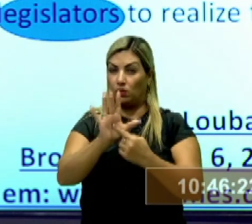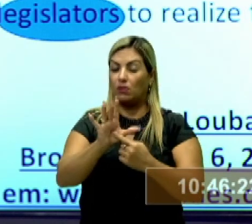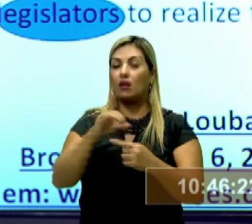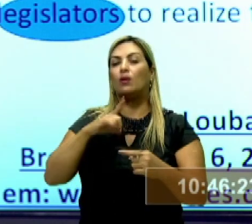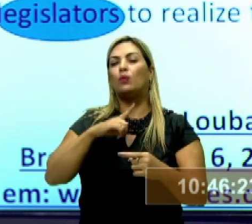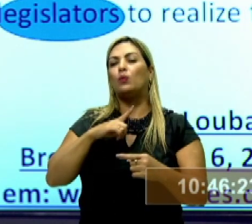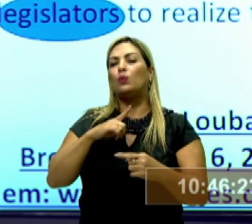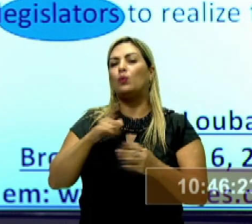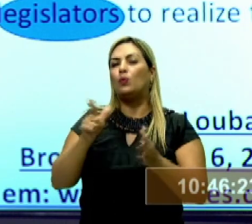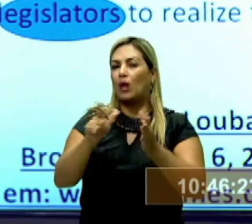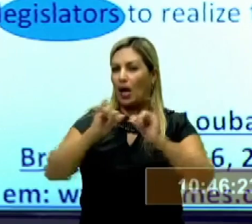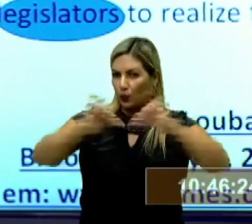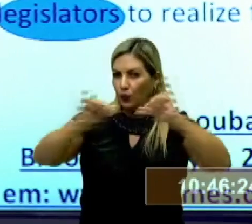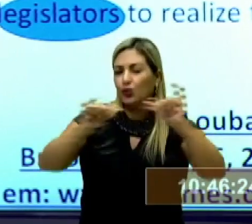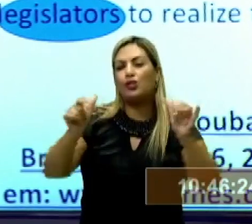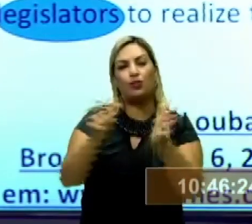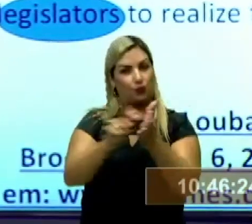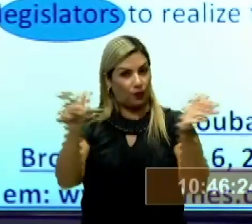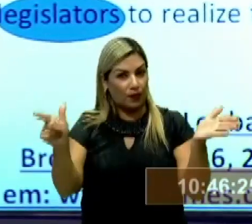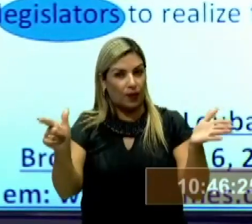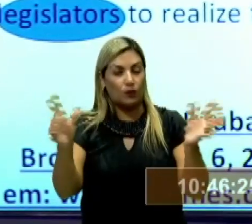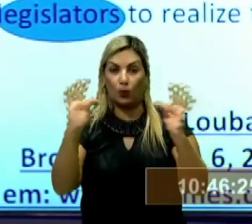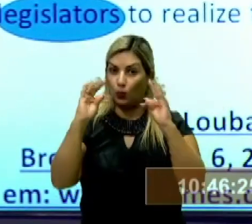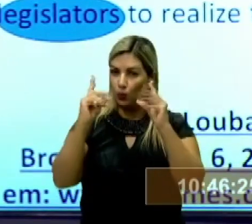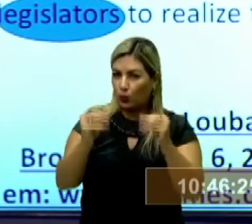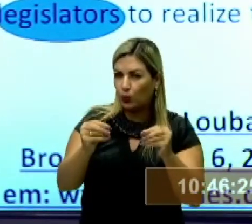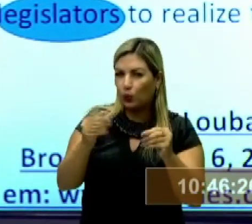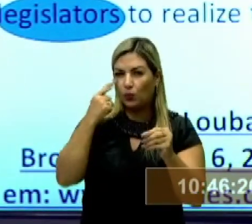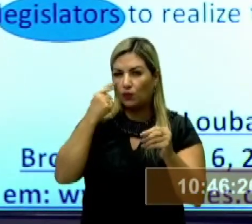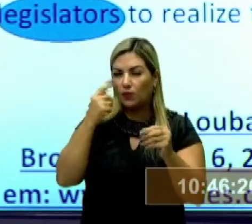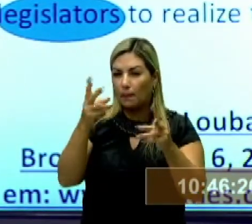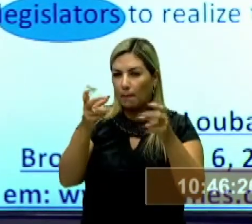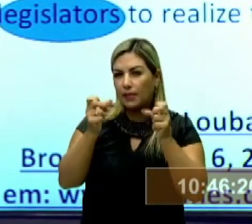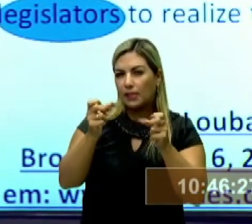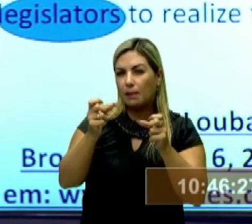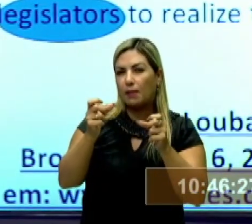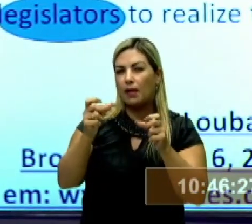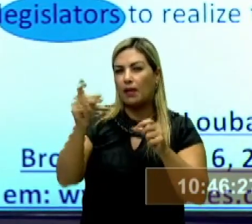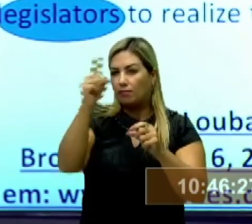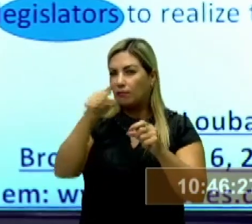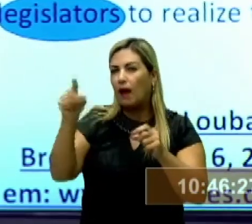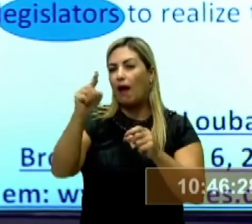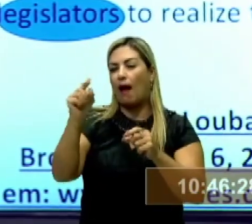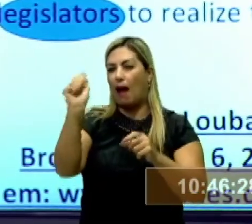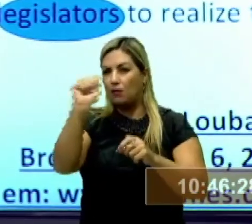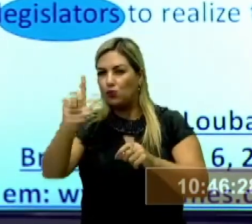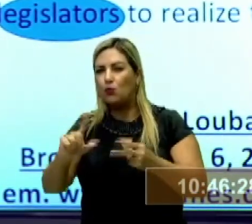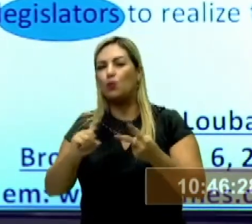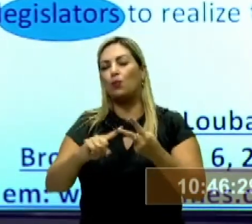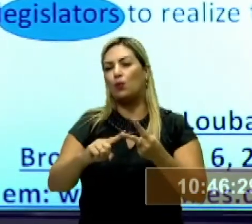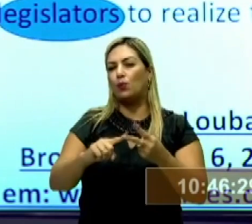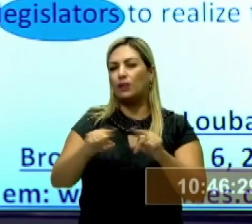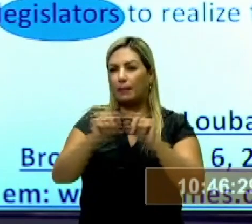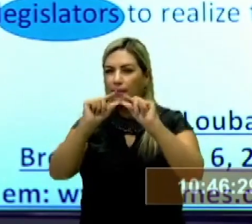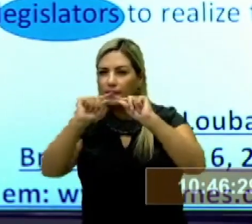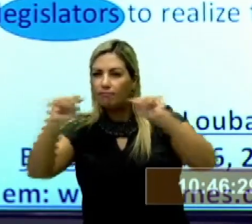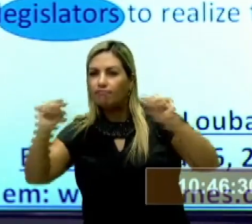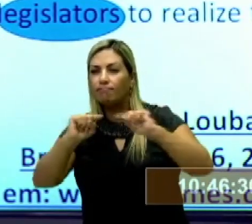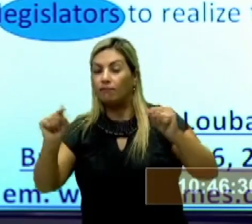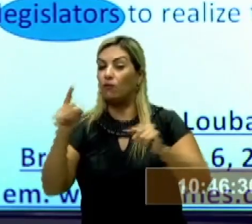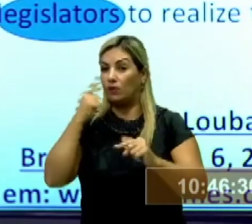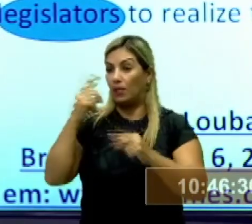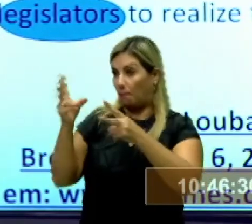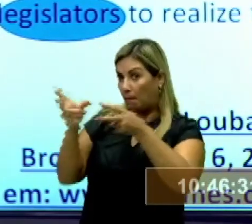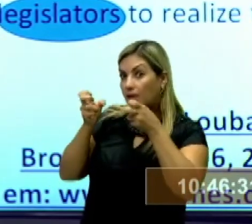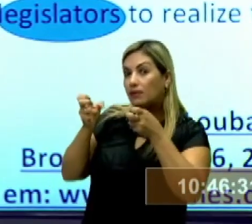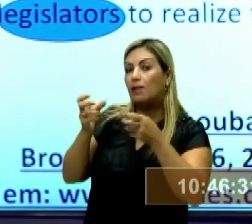matéria. Então, tudo o que vocês estiverem vendo que está em negrito e sublinhado são pistas que você deve